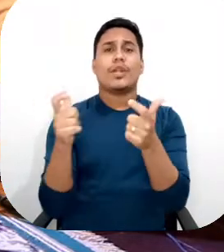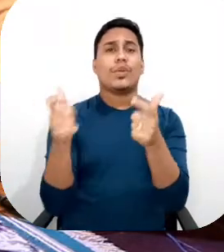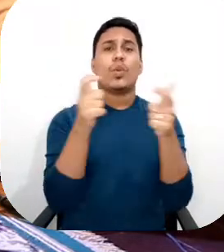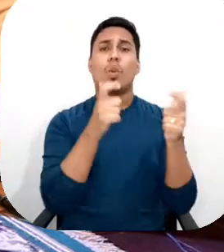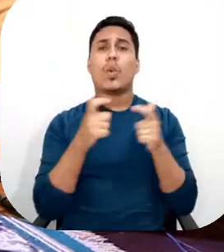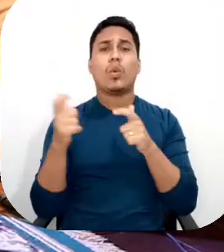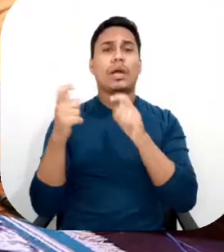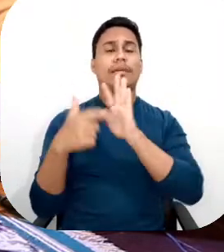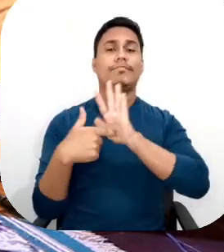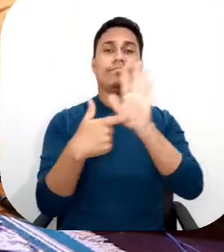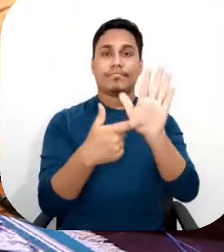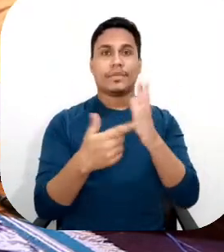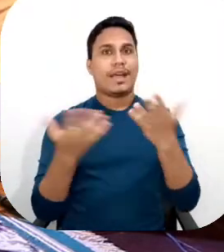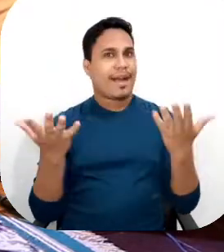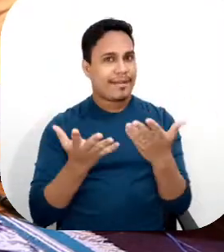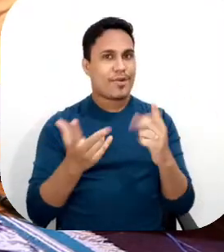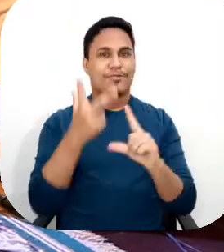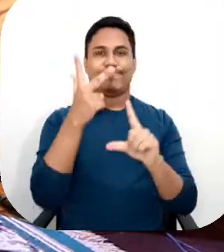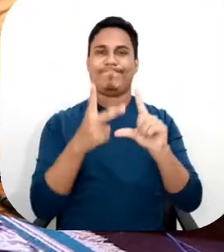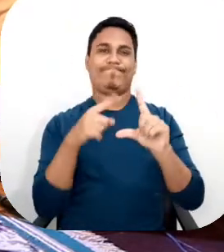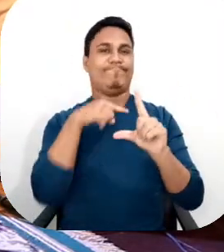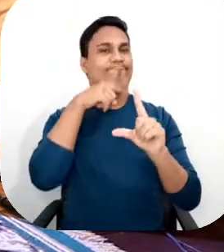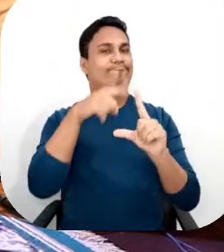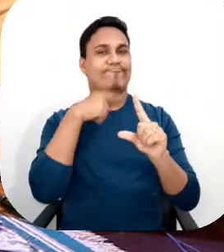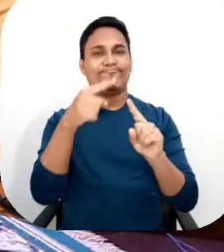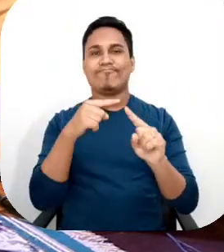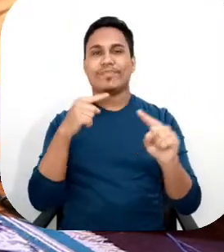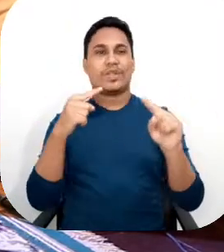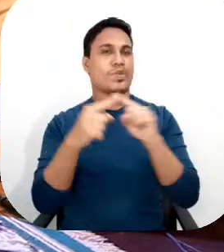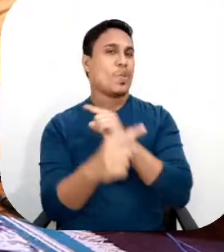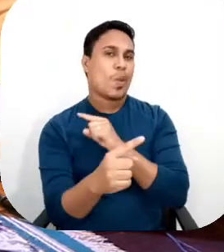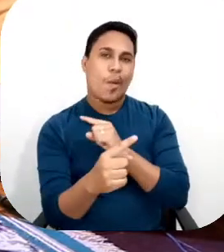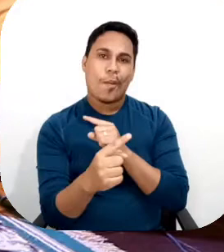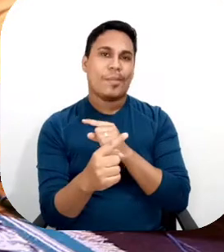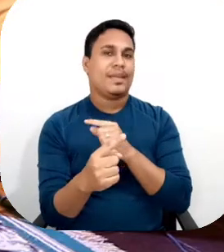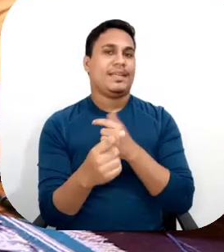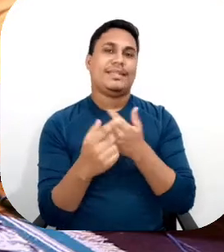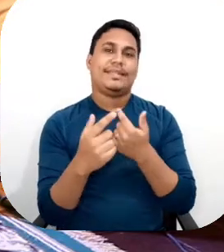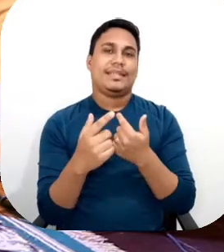esse show. E aí, nessa perspectiva atual, por conta da pandemia e dessa,